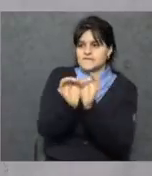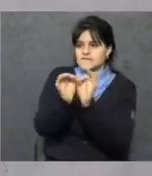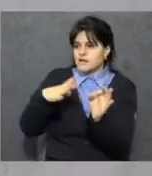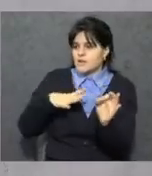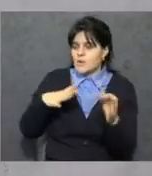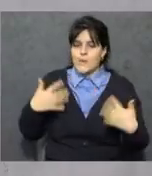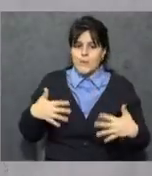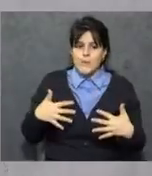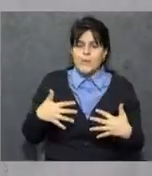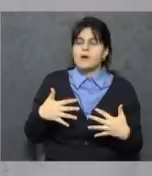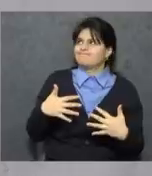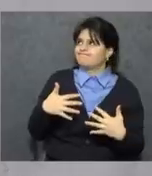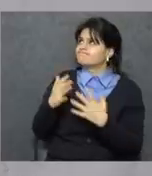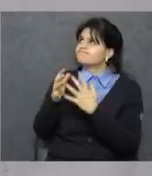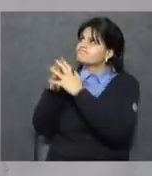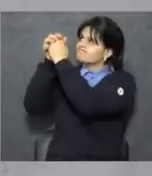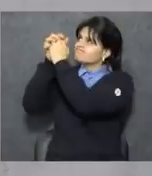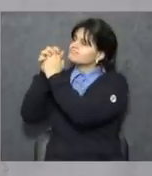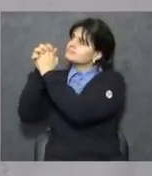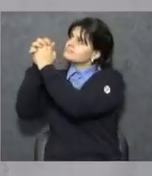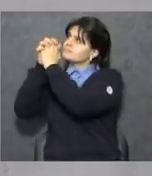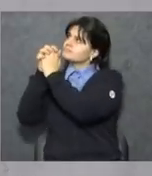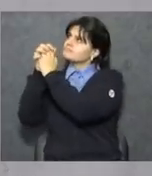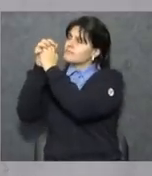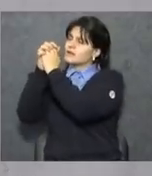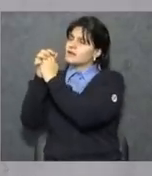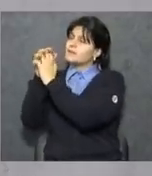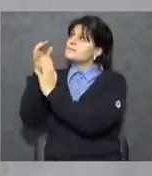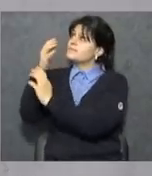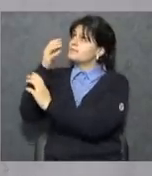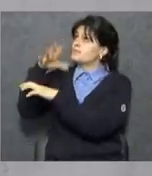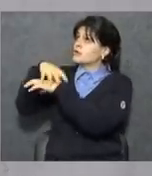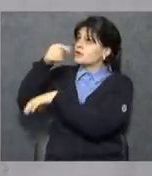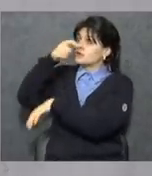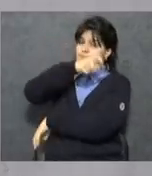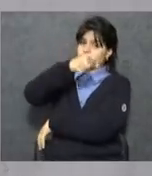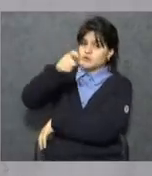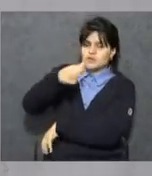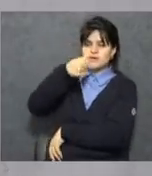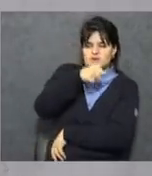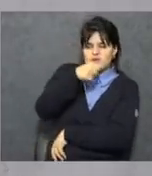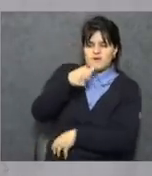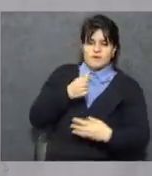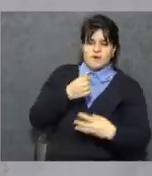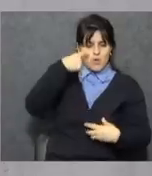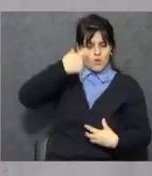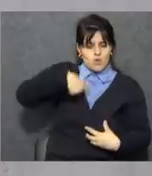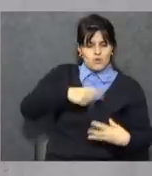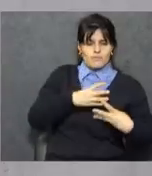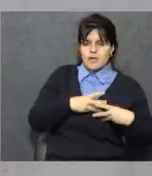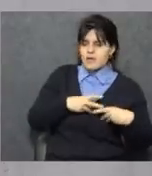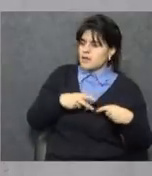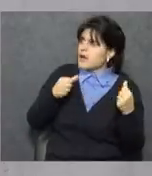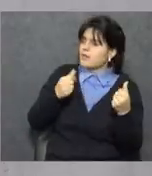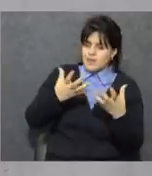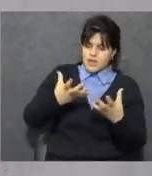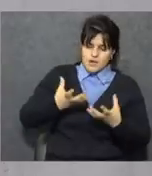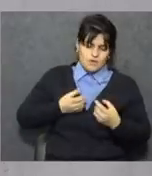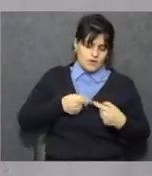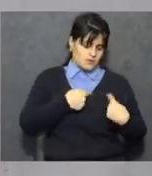por todos os que sofrem no corpo ou na alma e neste momento de dor a todos acolha no seu